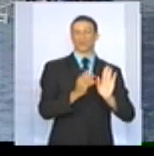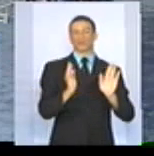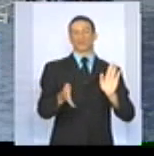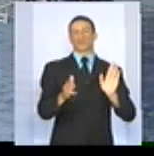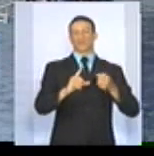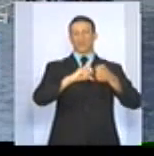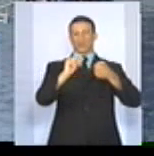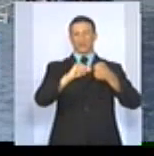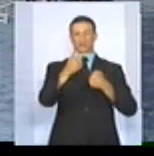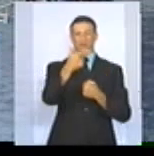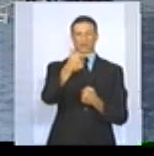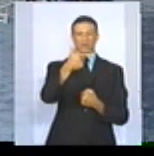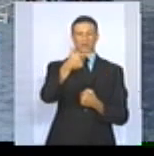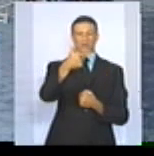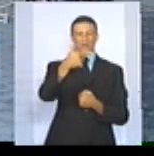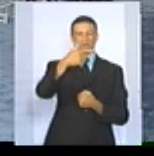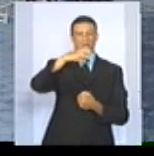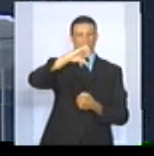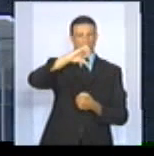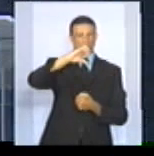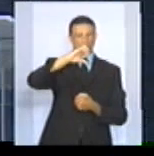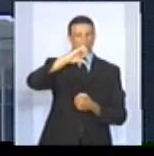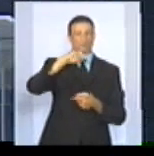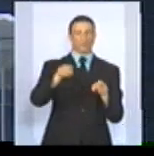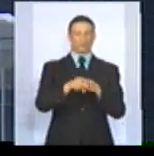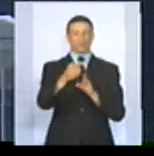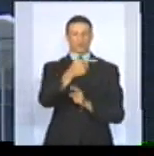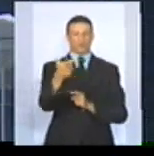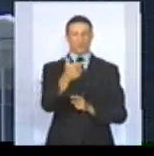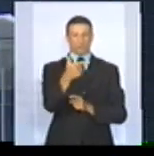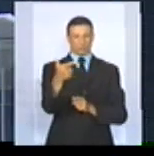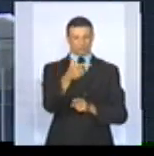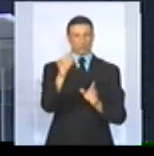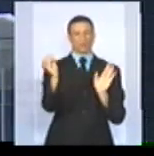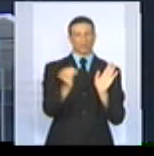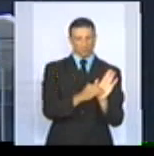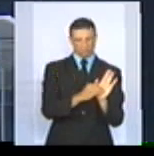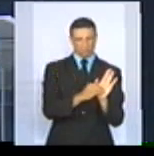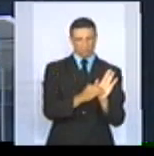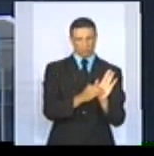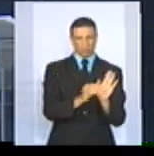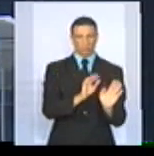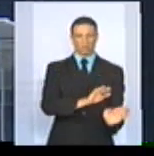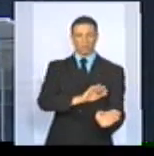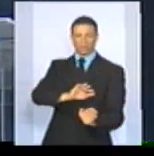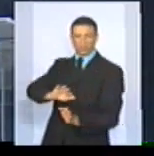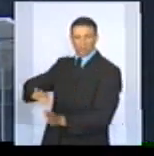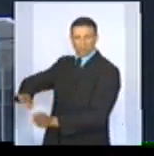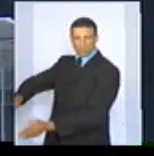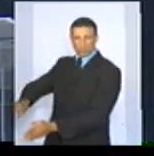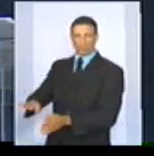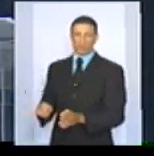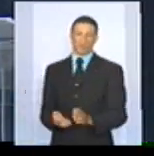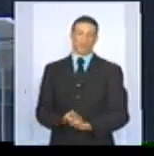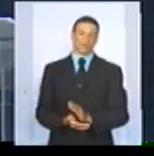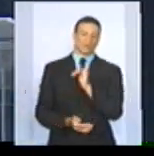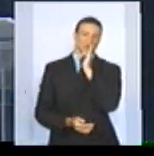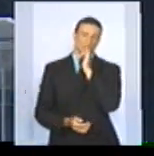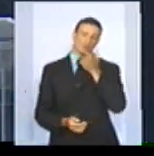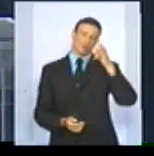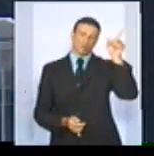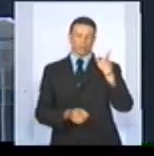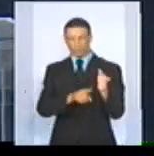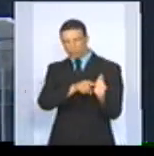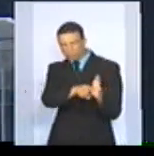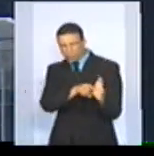219 e 222. Sobre a regulação, A gente acha que a ANCIDE não